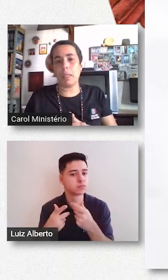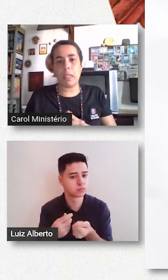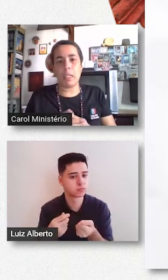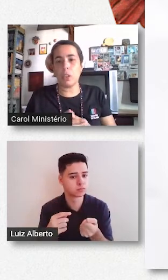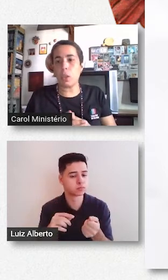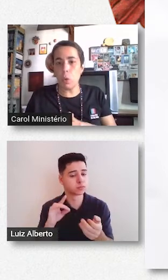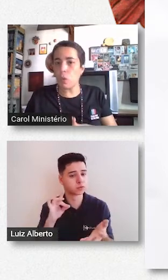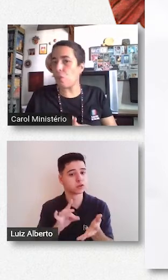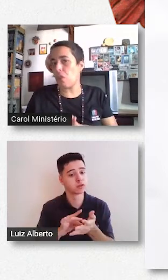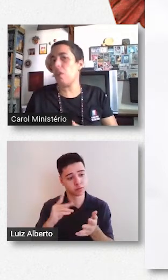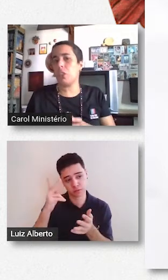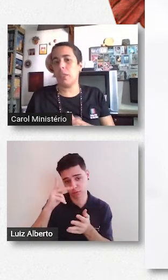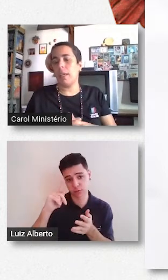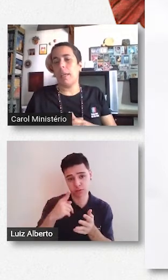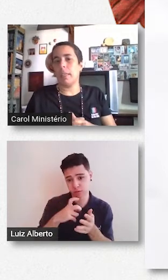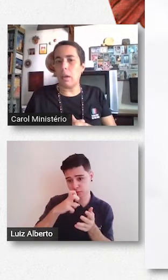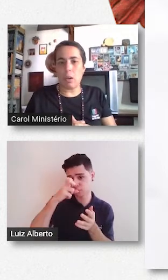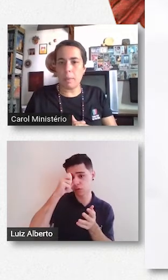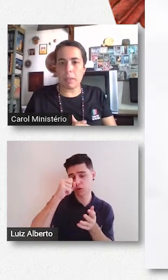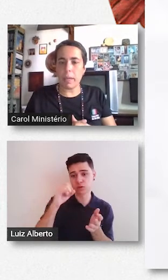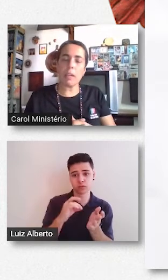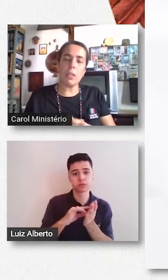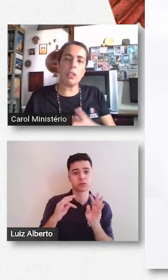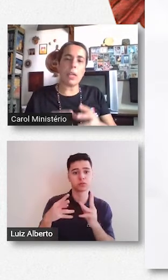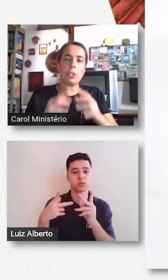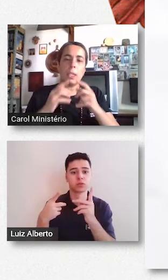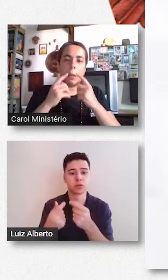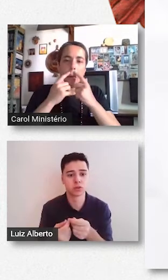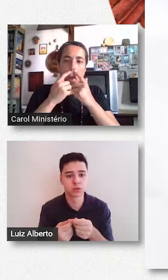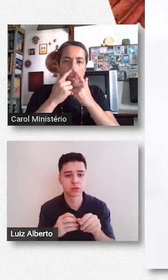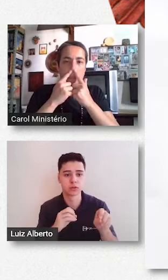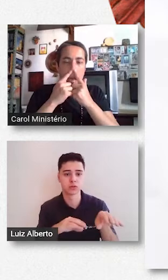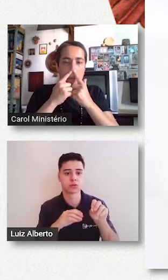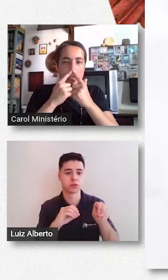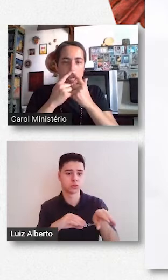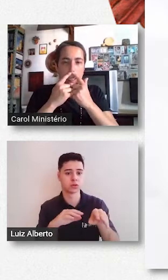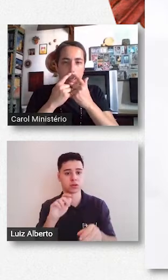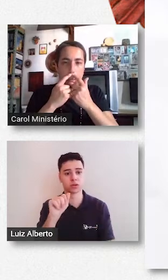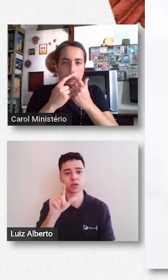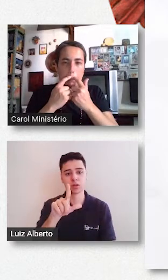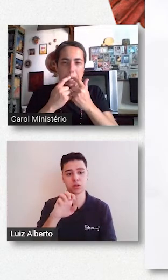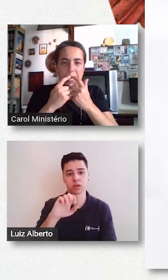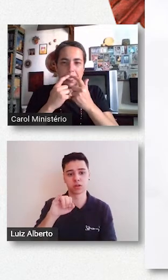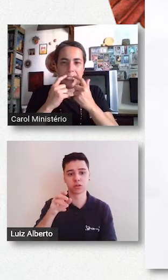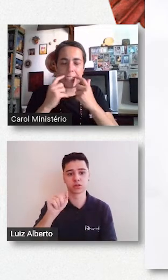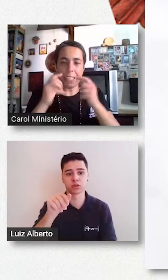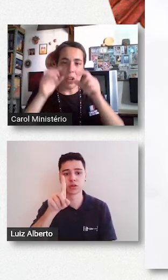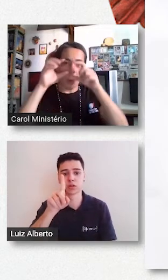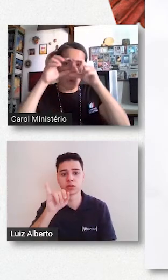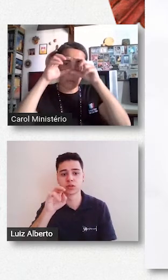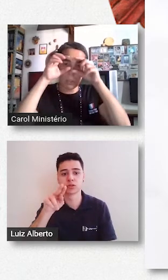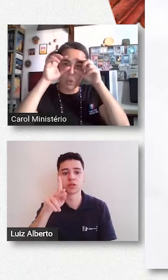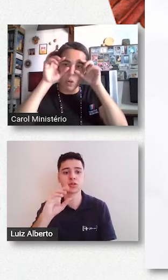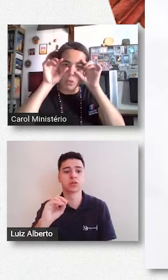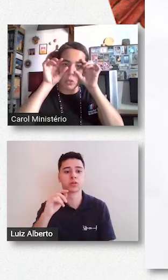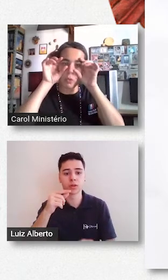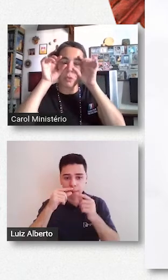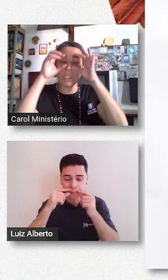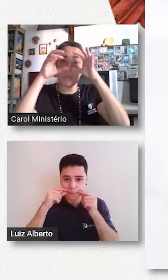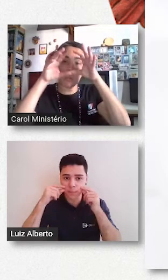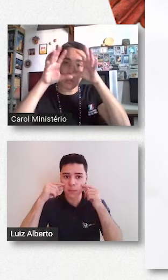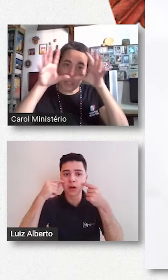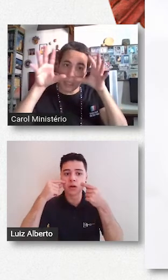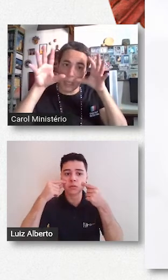uma característica muito forte da obra, né, do Aleijadinho, as barbas saindo de dentro do nariz, os olhos